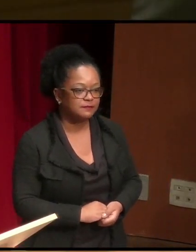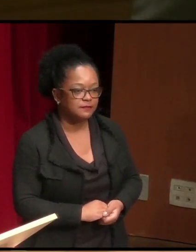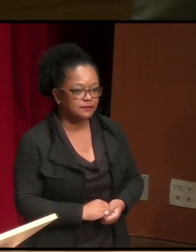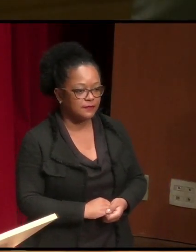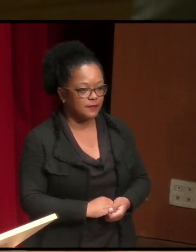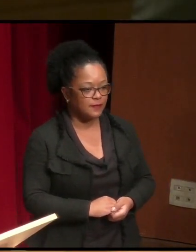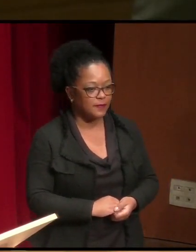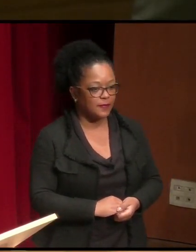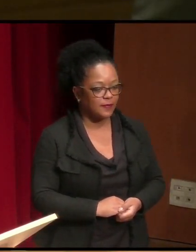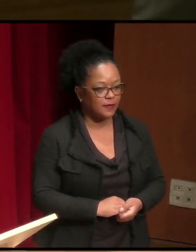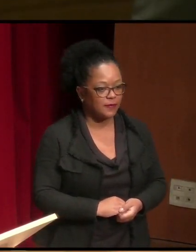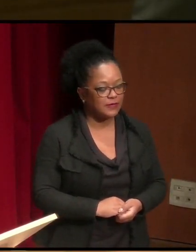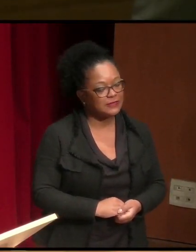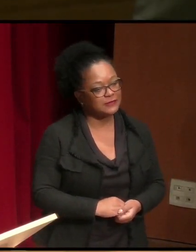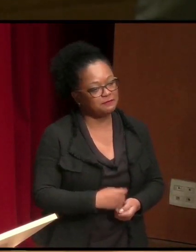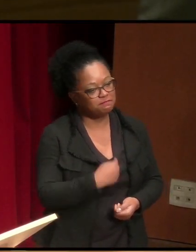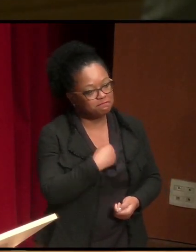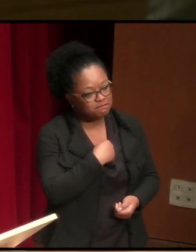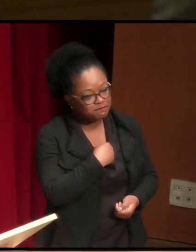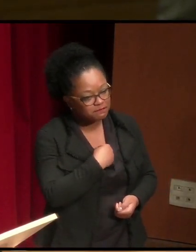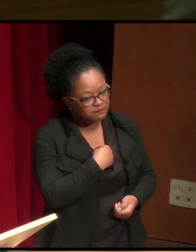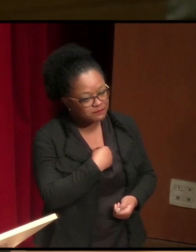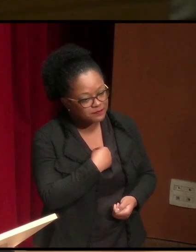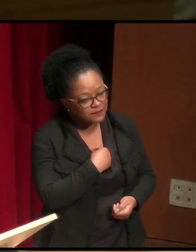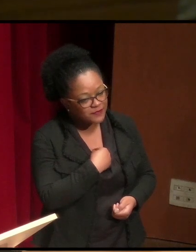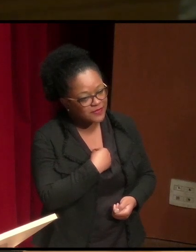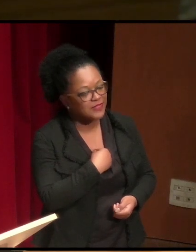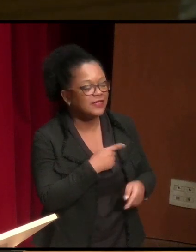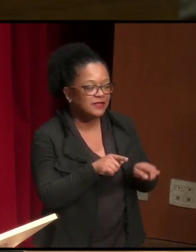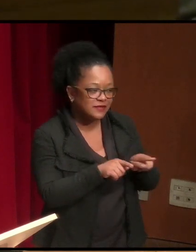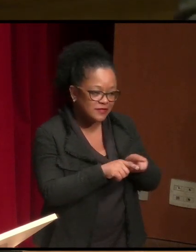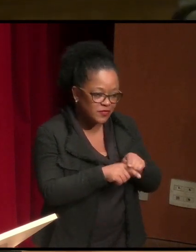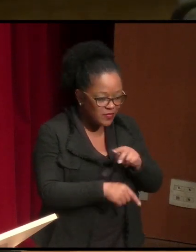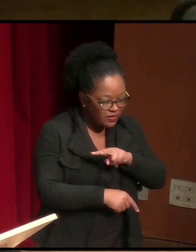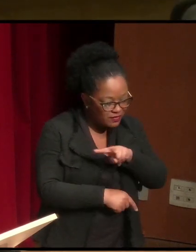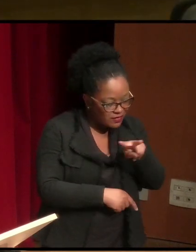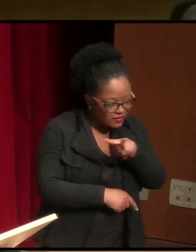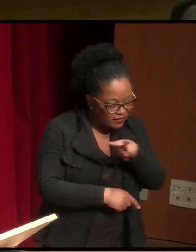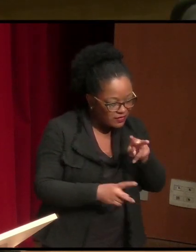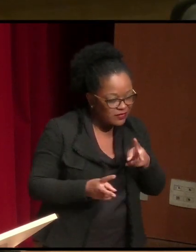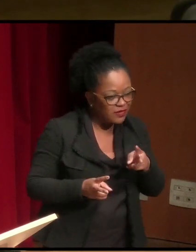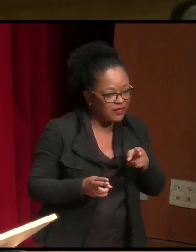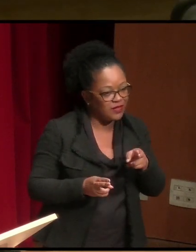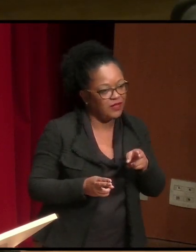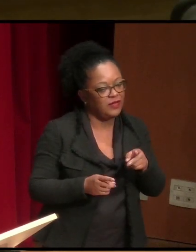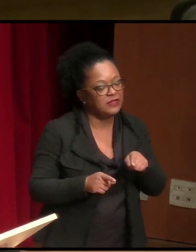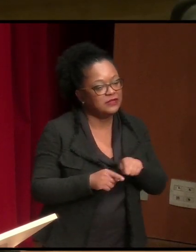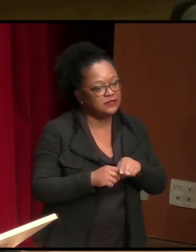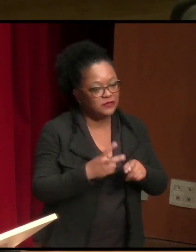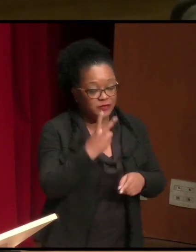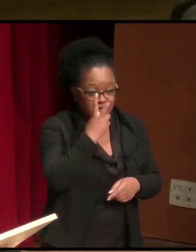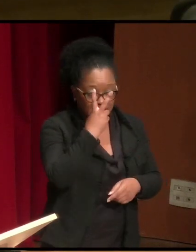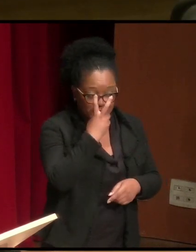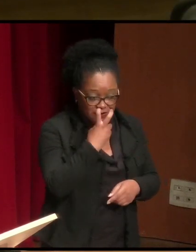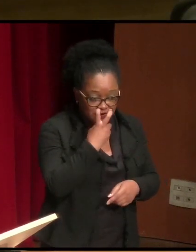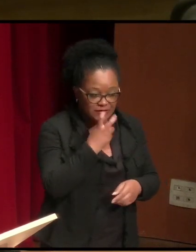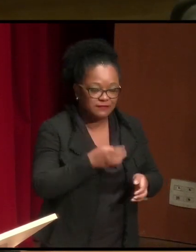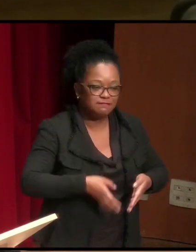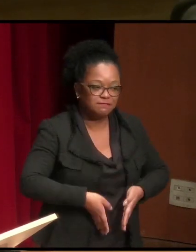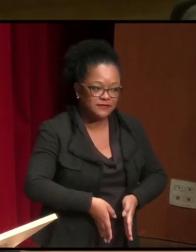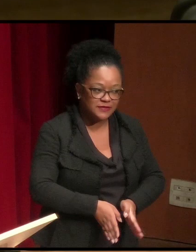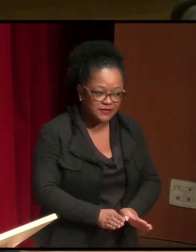Bom, eu, assim como a Eni e a Karen, eu sou tecnicamente cego desde que